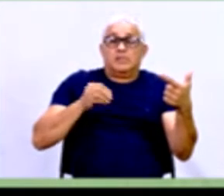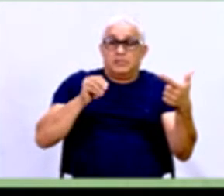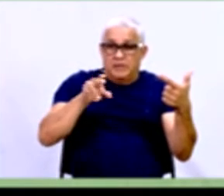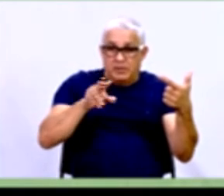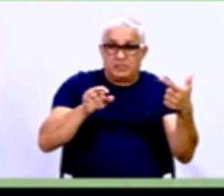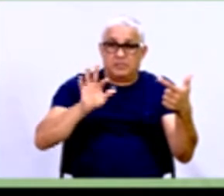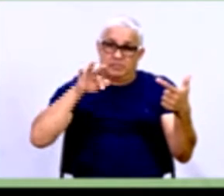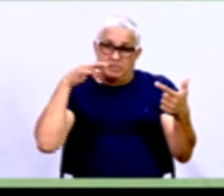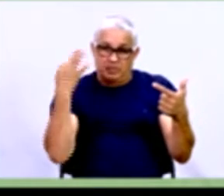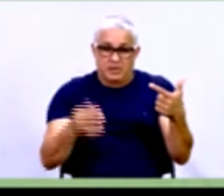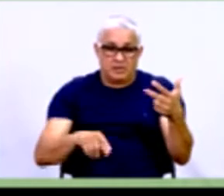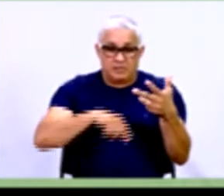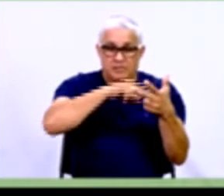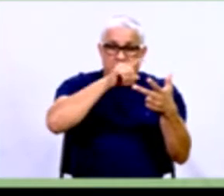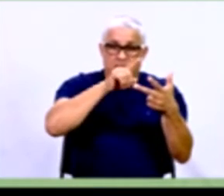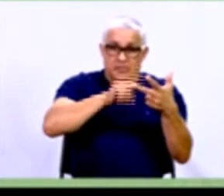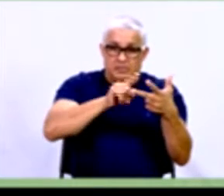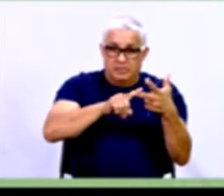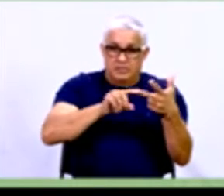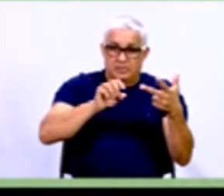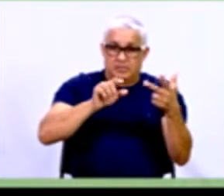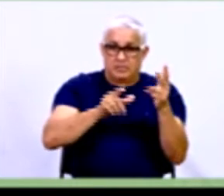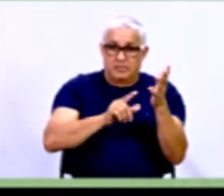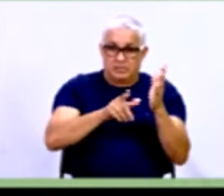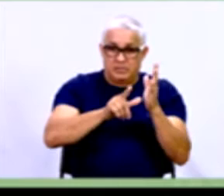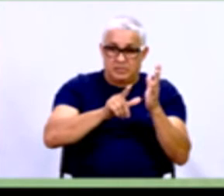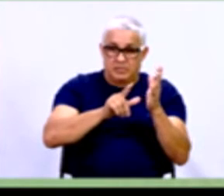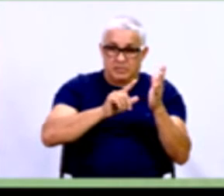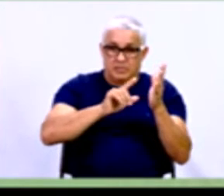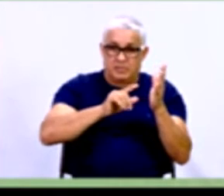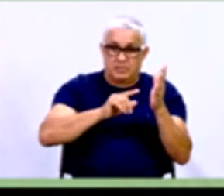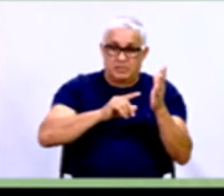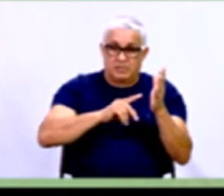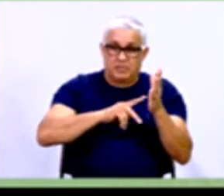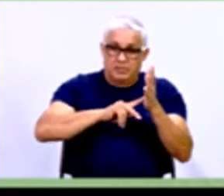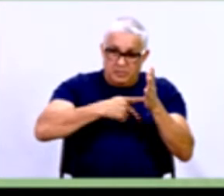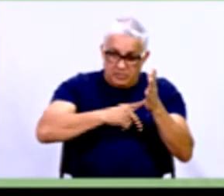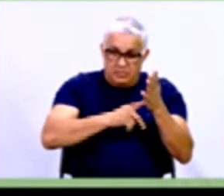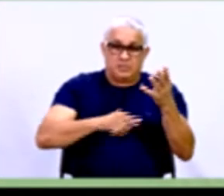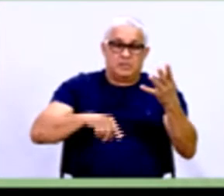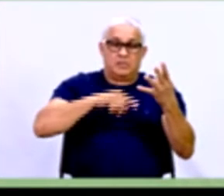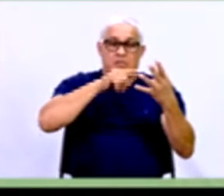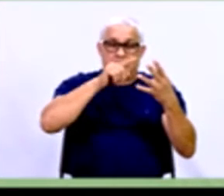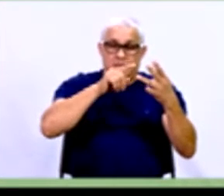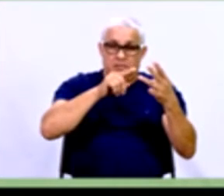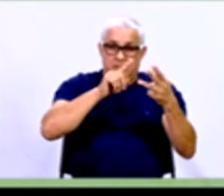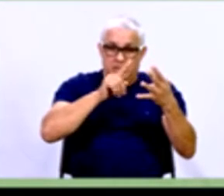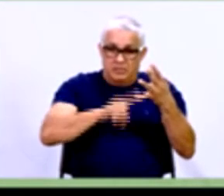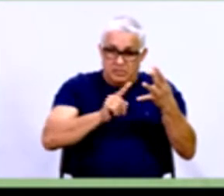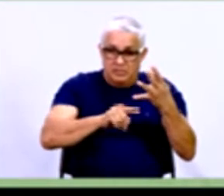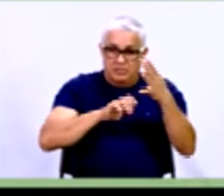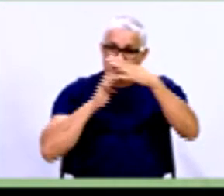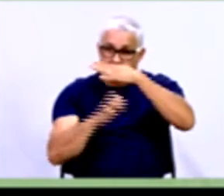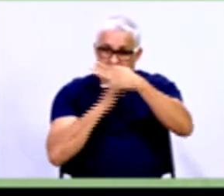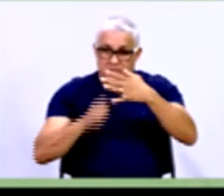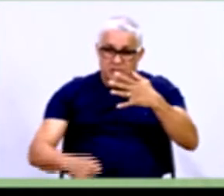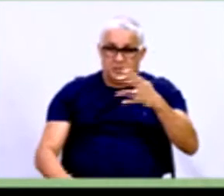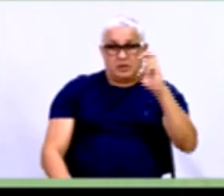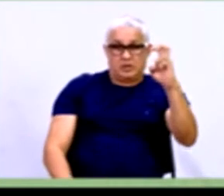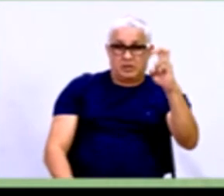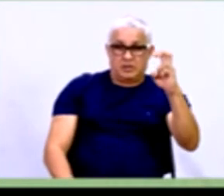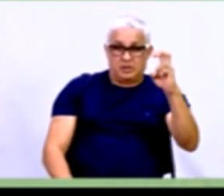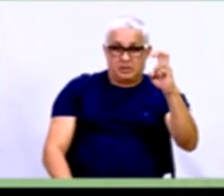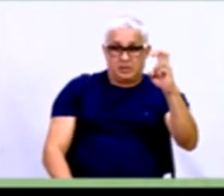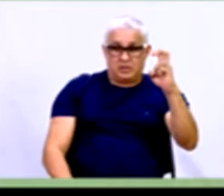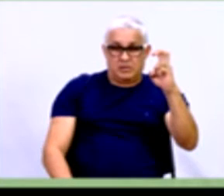morte, terceira via ao sindicato de classe do trabalhador, quarta via empresa, a quinta via autoridade pública, aí seria